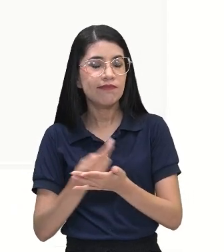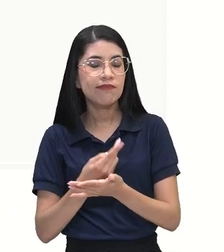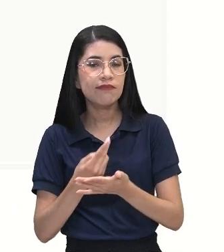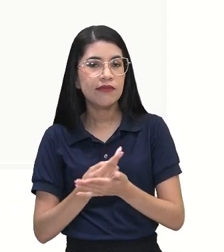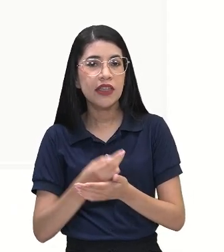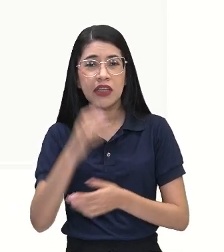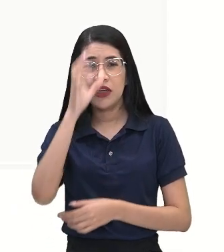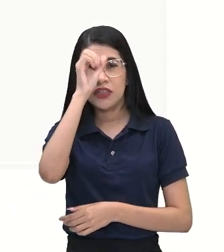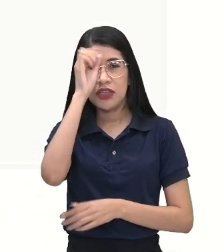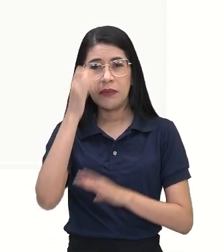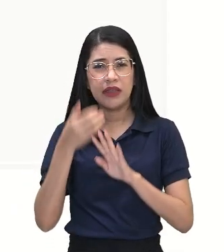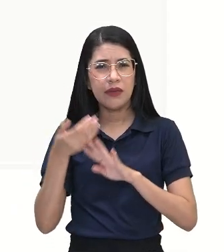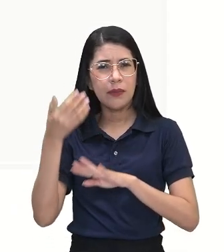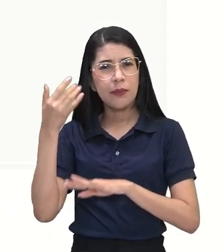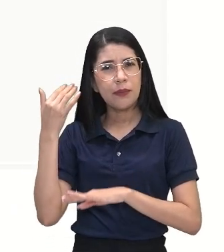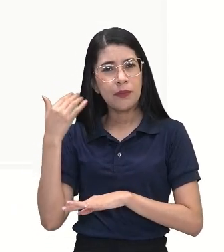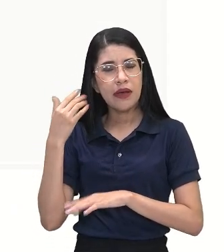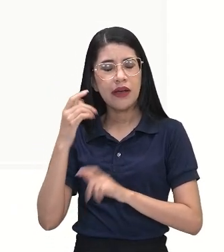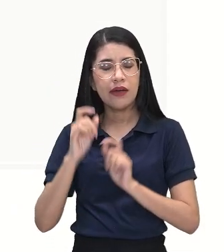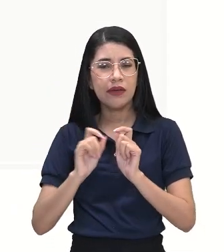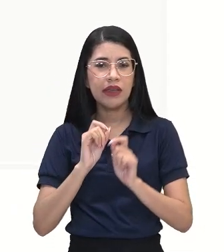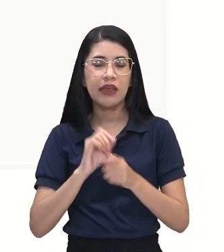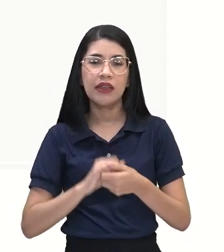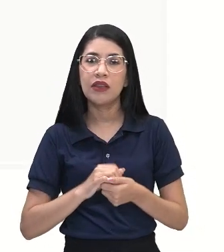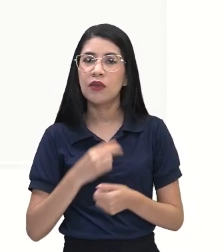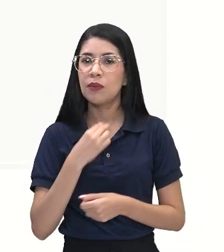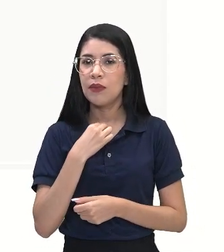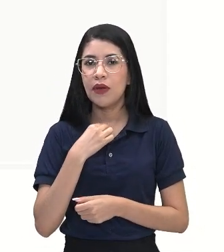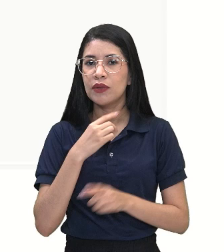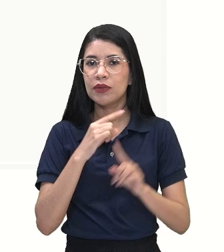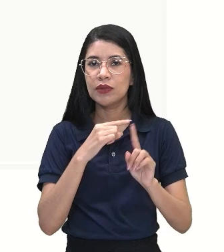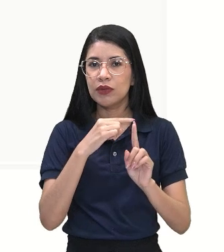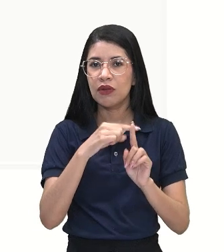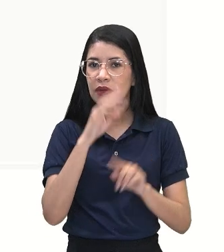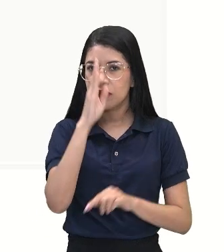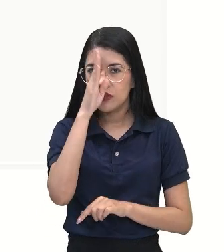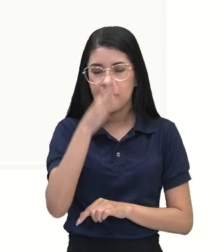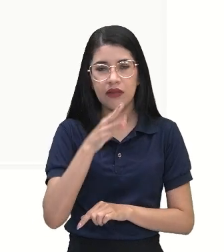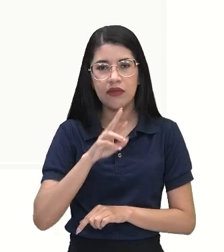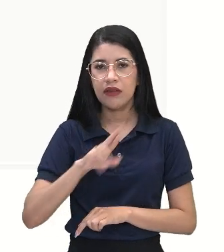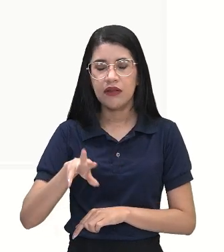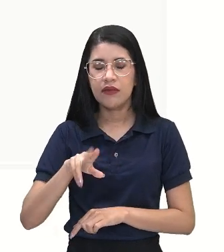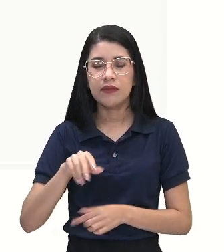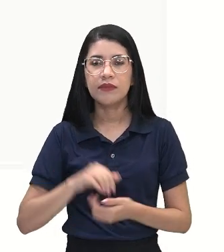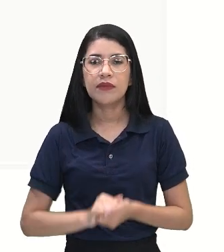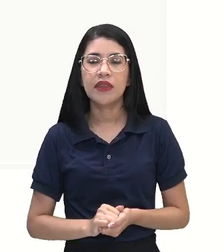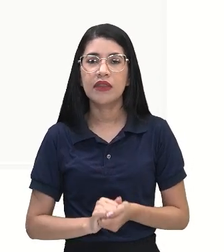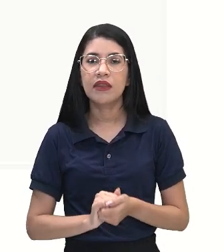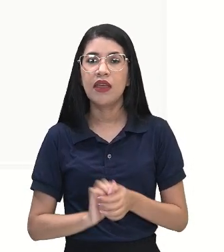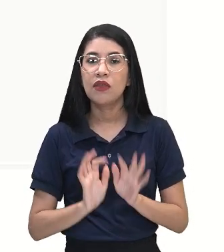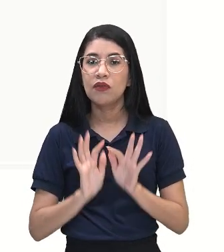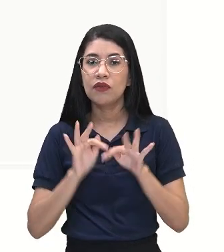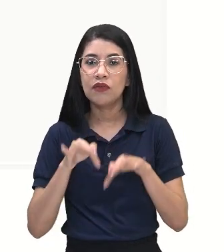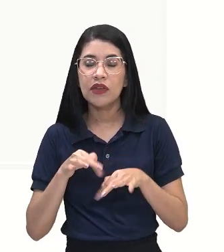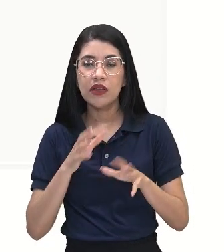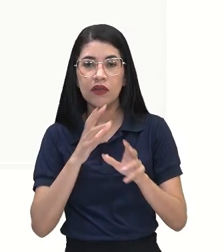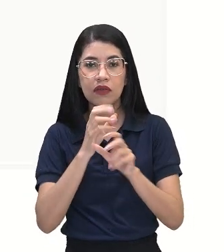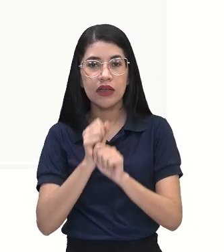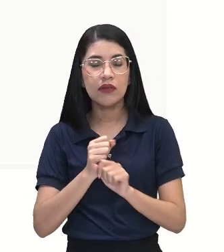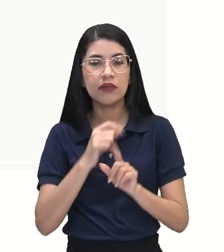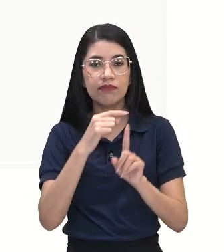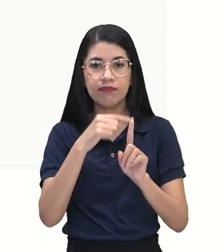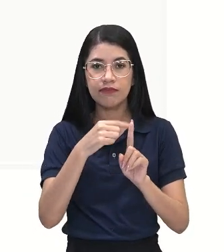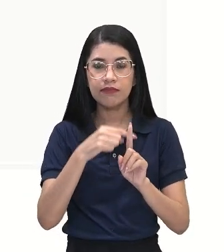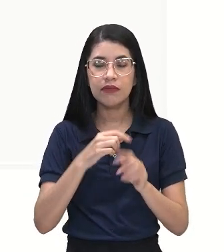aprendeu lá nas expressões numéricas. Eu não posso somar aqui ainda, tá? A soma é a última operação que eu vou fazer. Então, eu